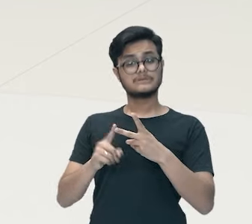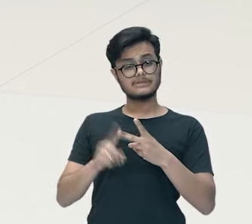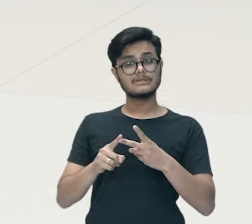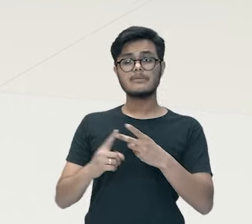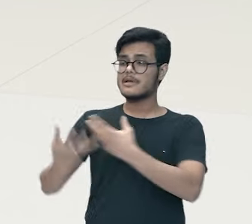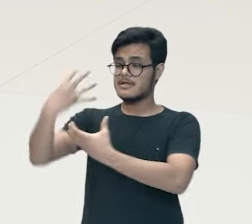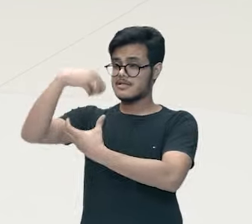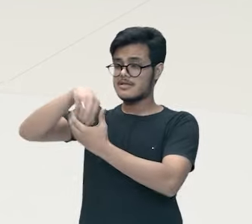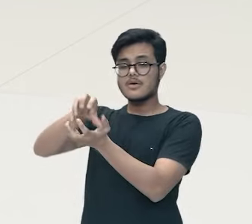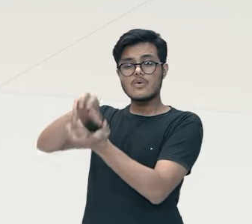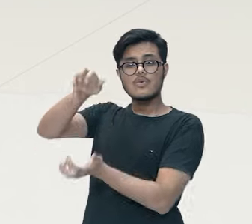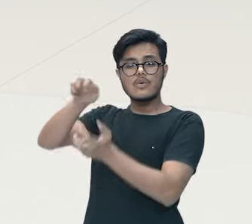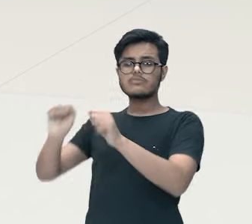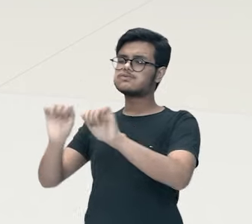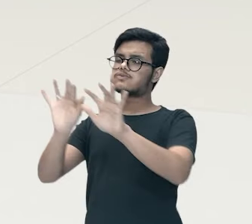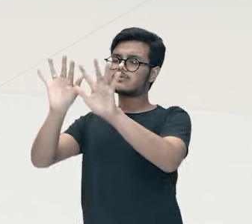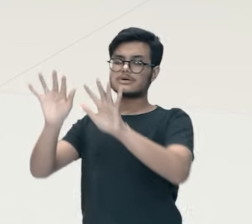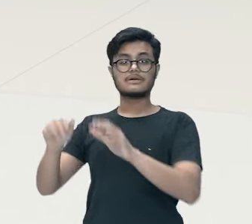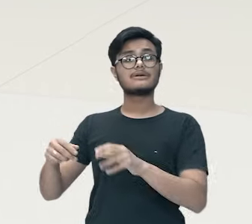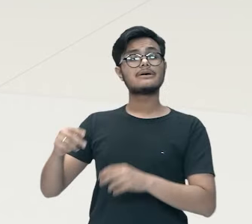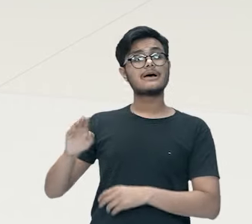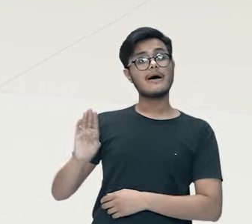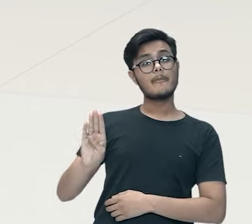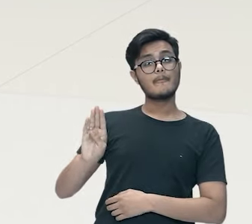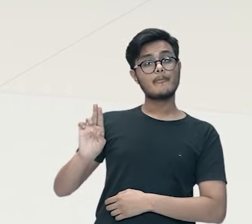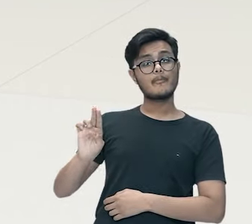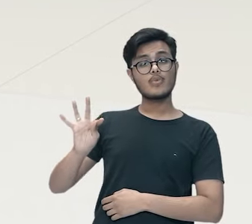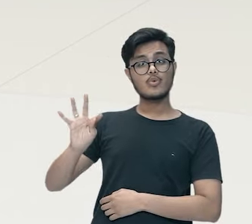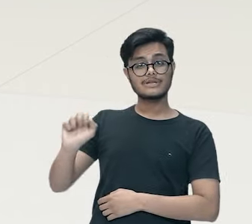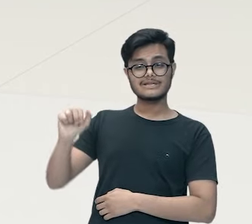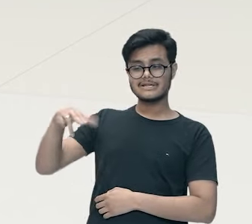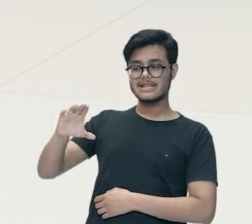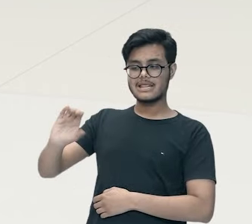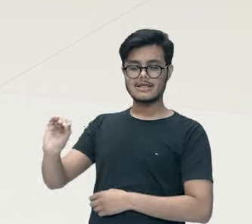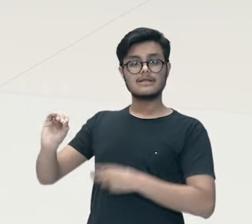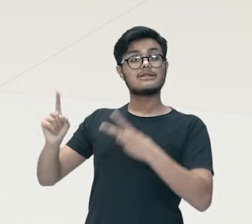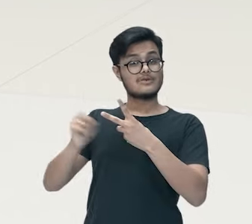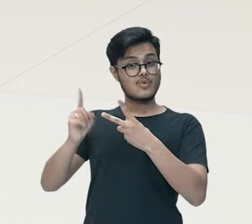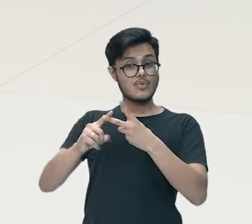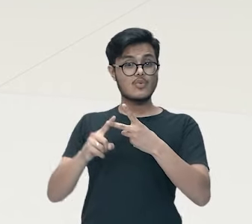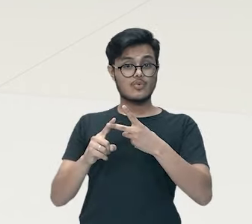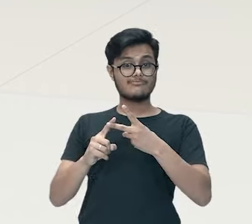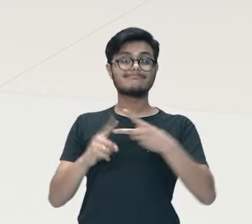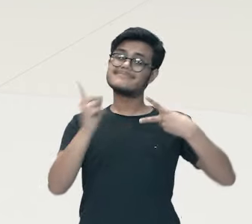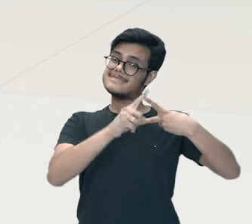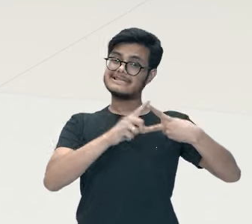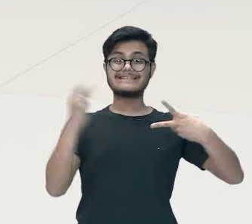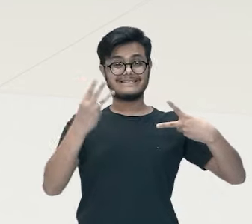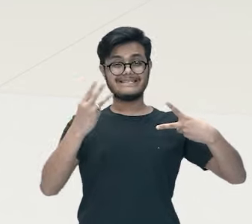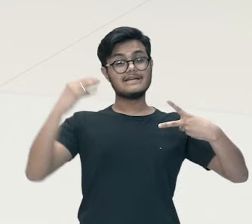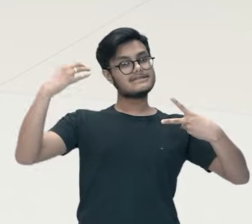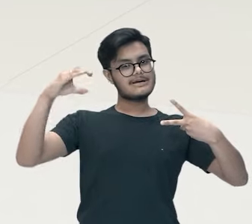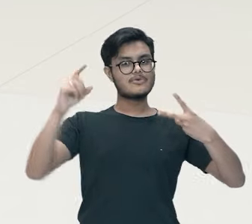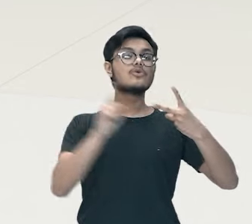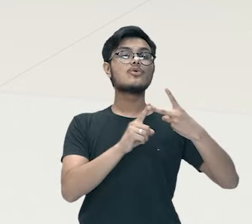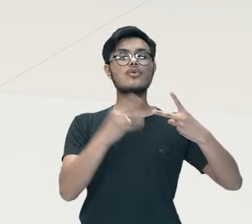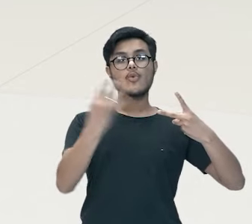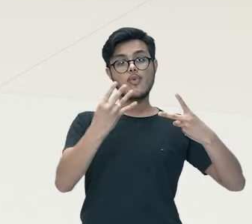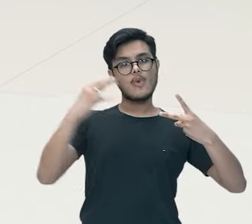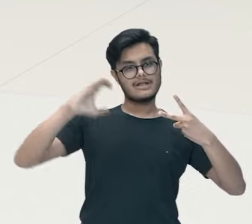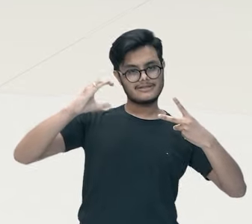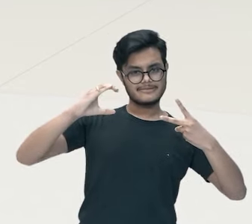presente no gás liquefeito de petróleo, que é o butano, tá? 4 carbonos. Então, percebam que